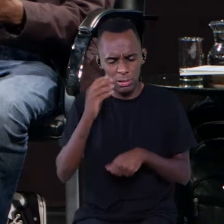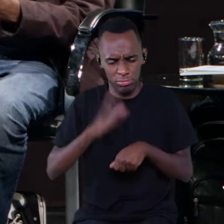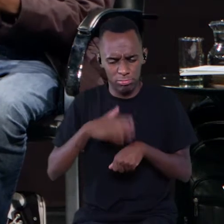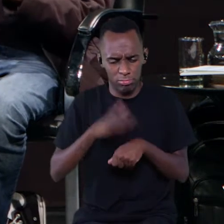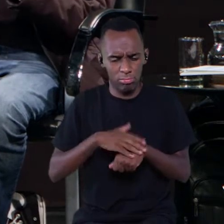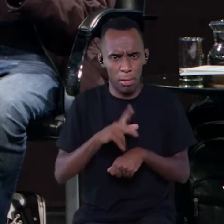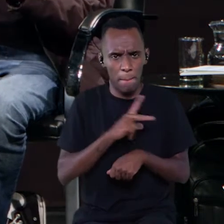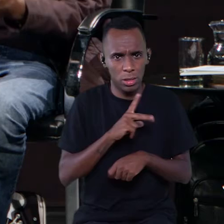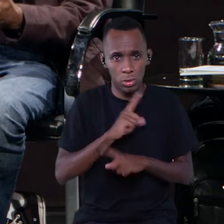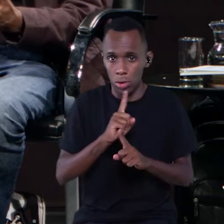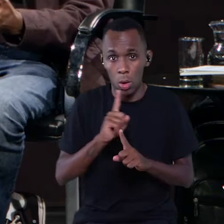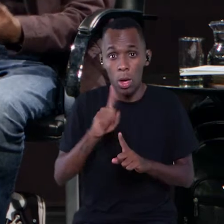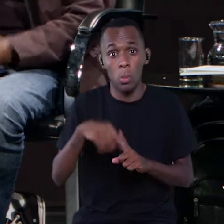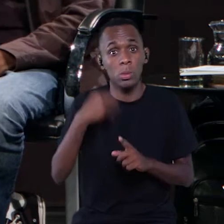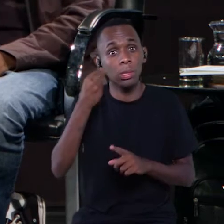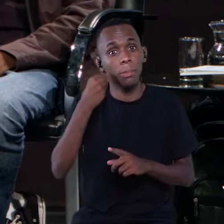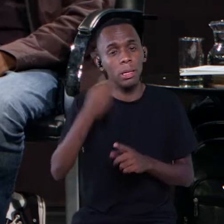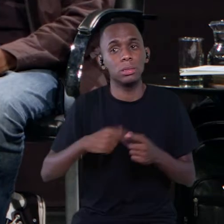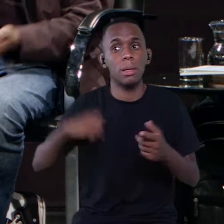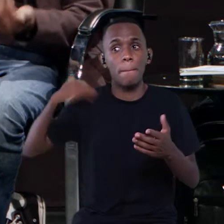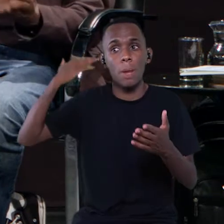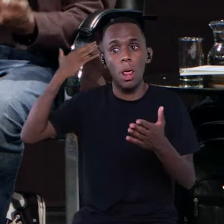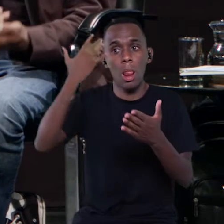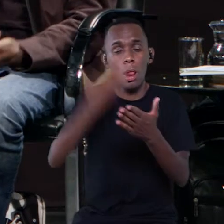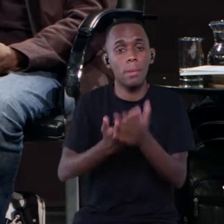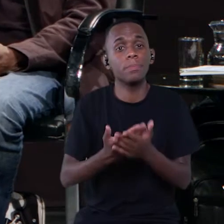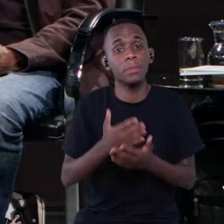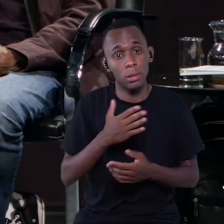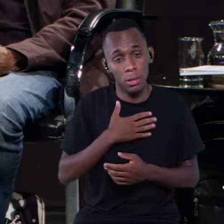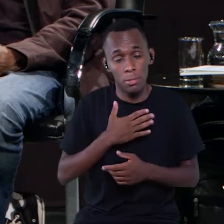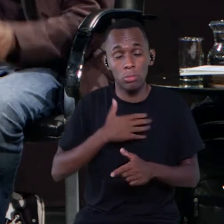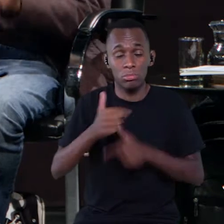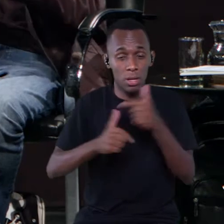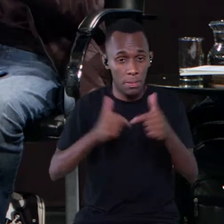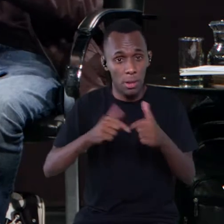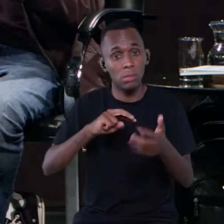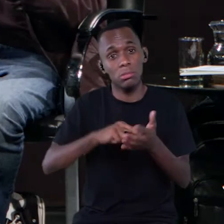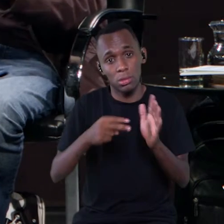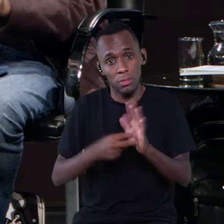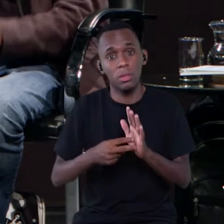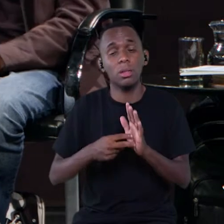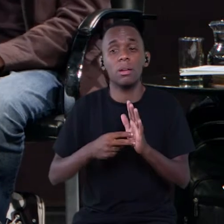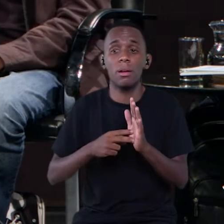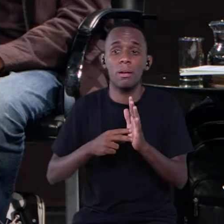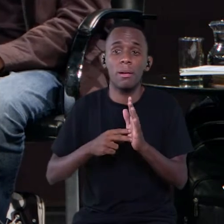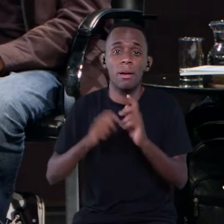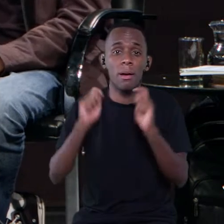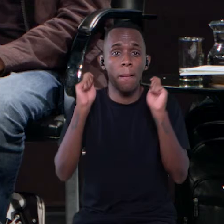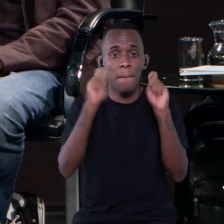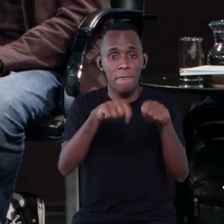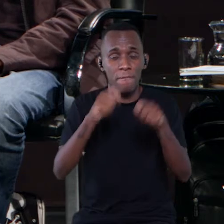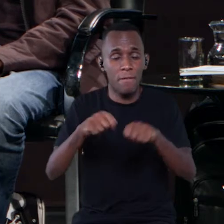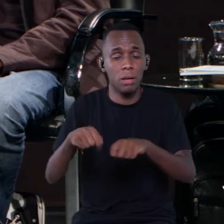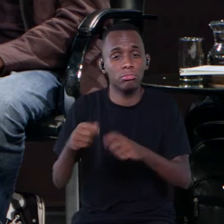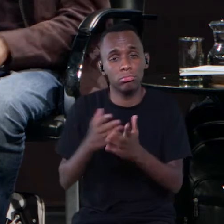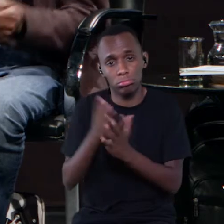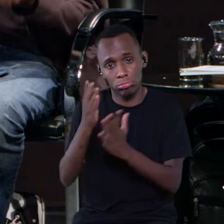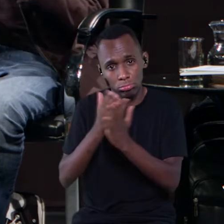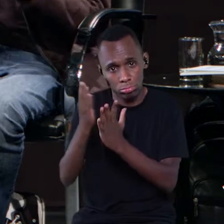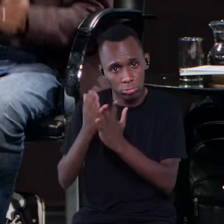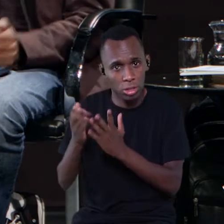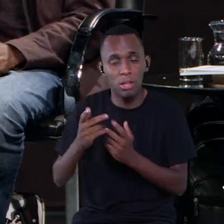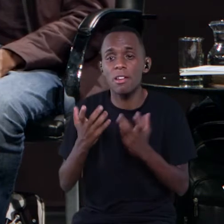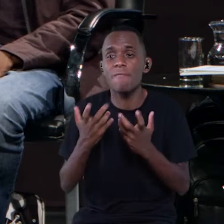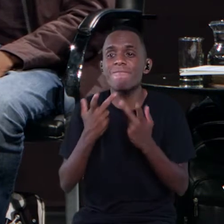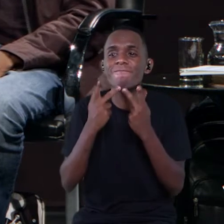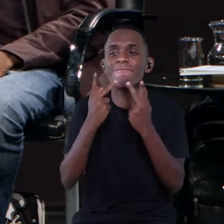uma experiência histórica. Então, a minha obra é um pouco fruto disso. São várias vozes que tentam falar simultaneamente. Então,